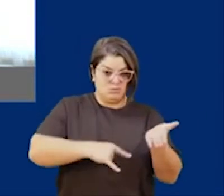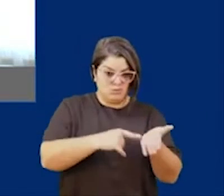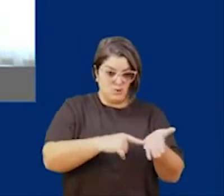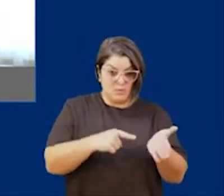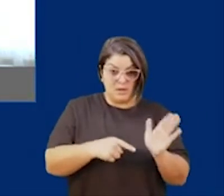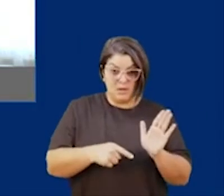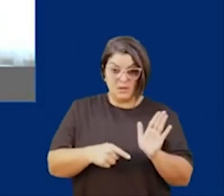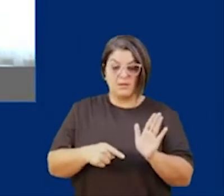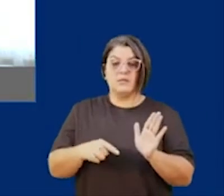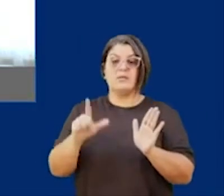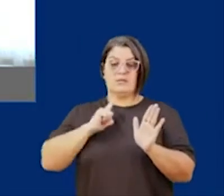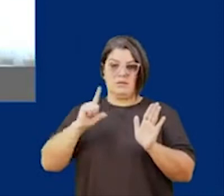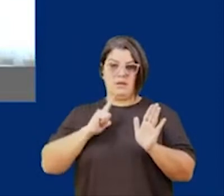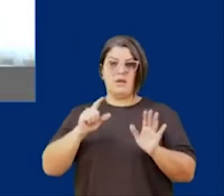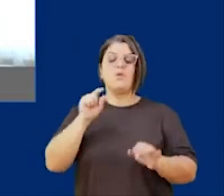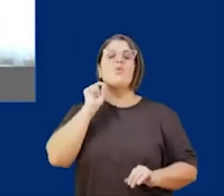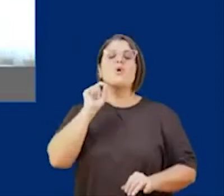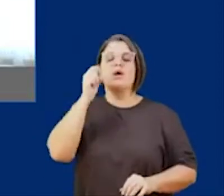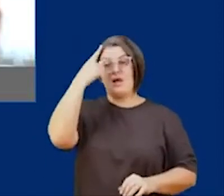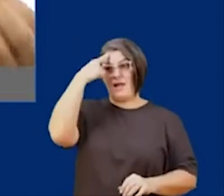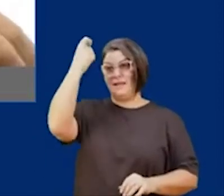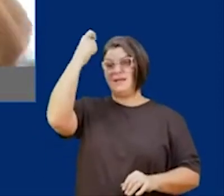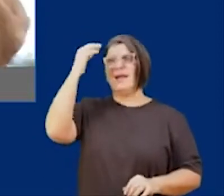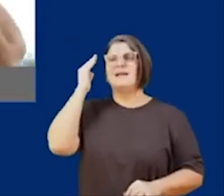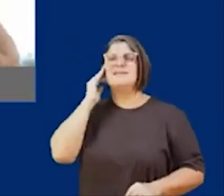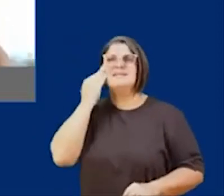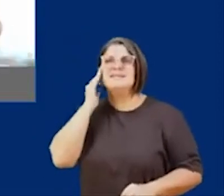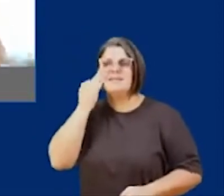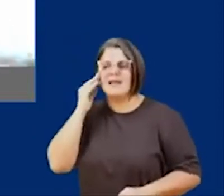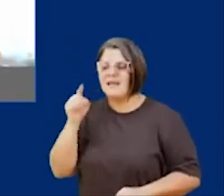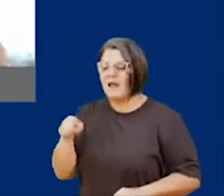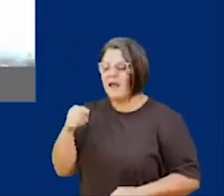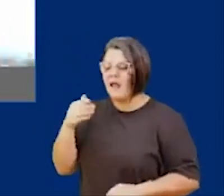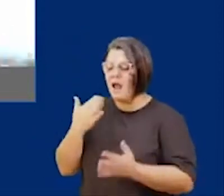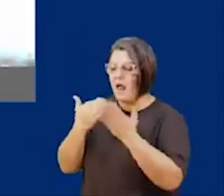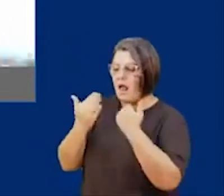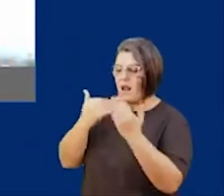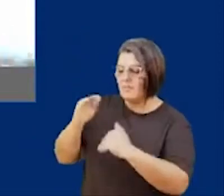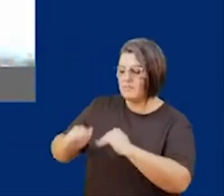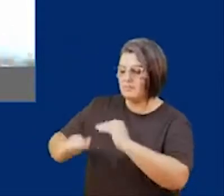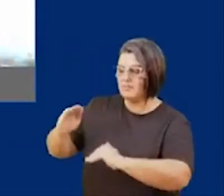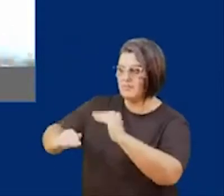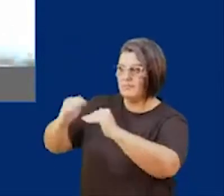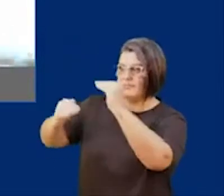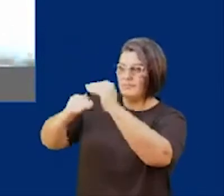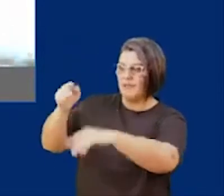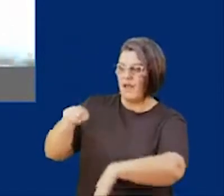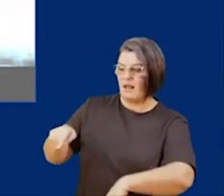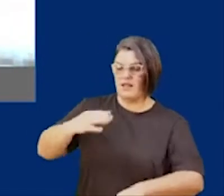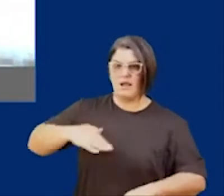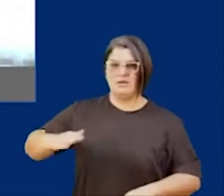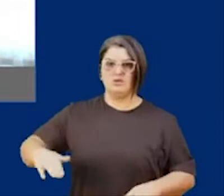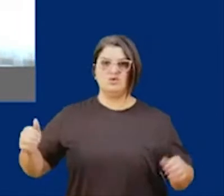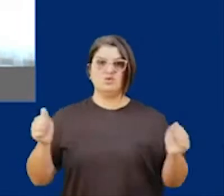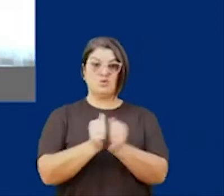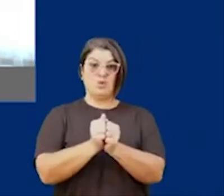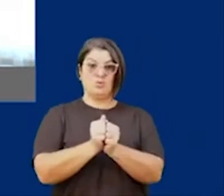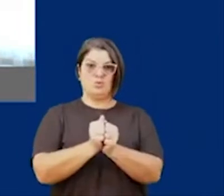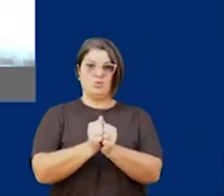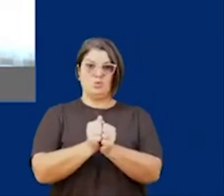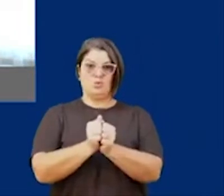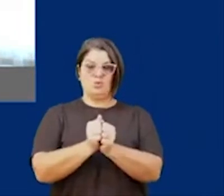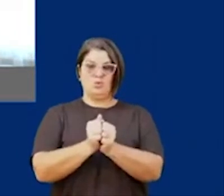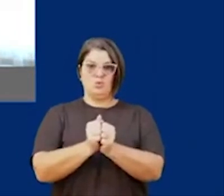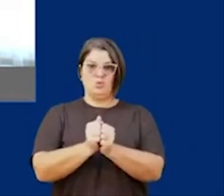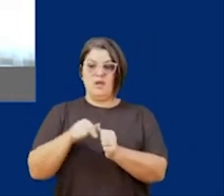é a ideia de entender que a alimentação e desenvolvimento infantil andam muito juntos, né? A